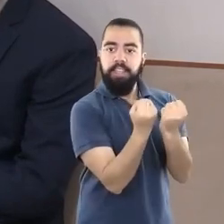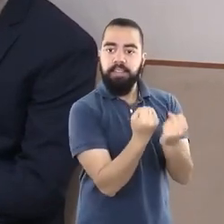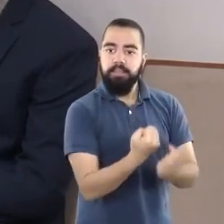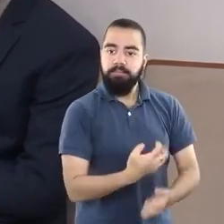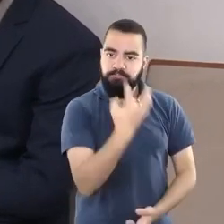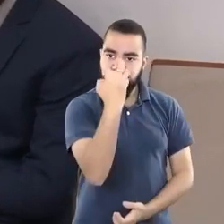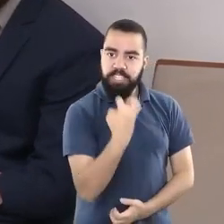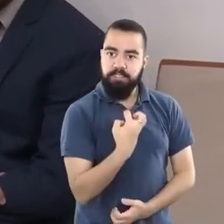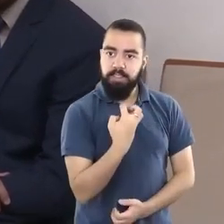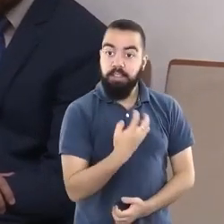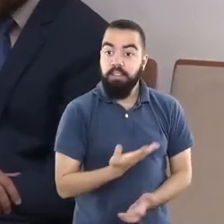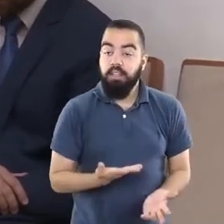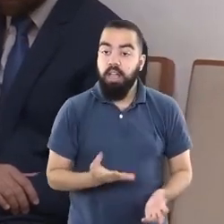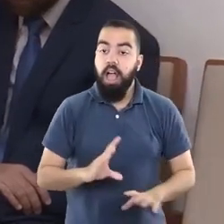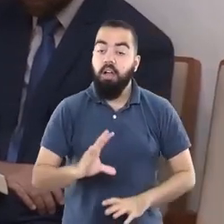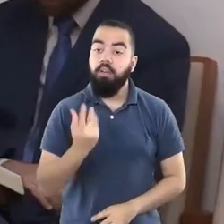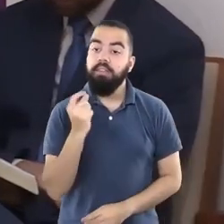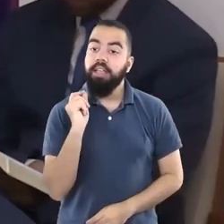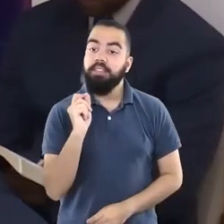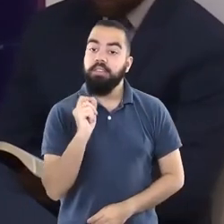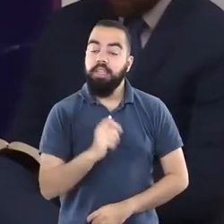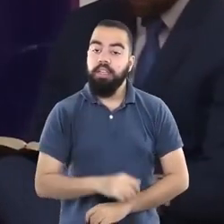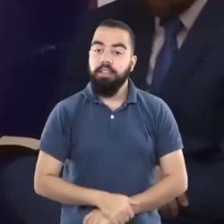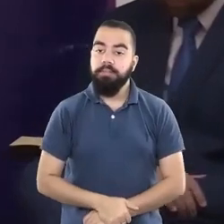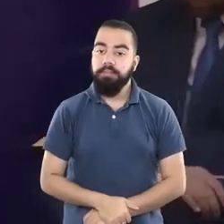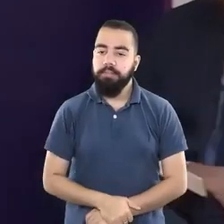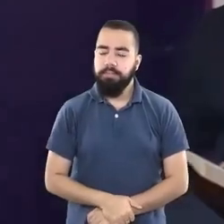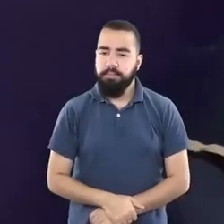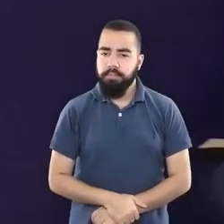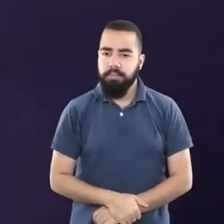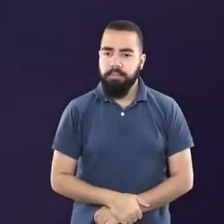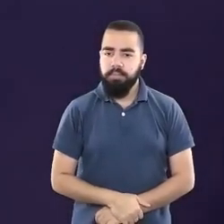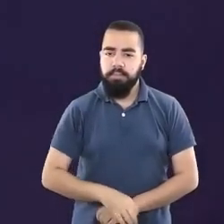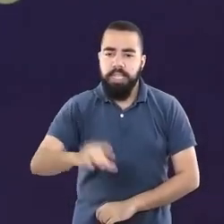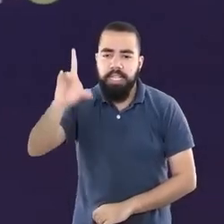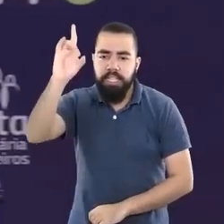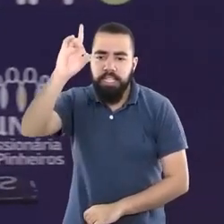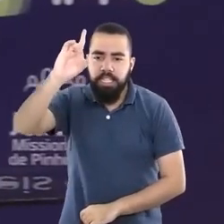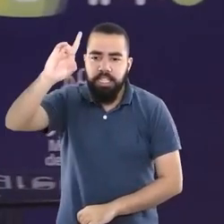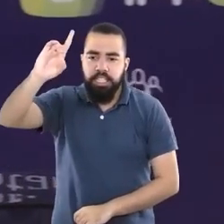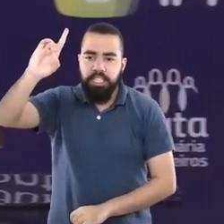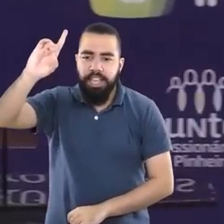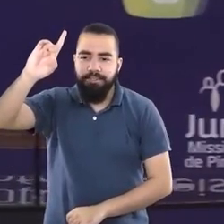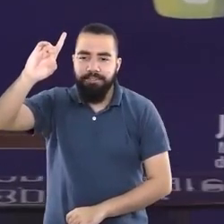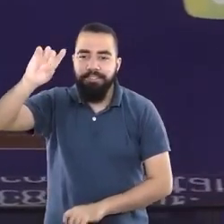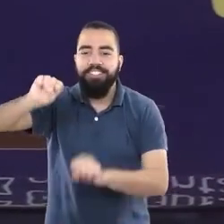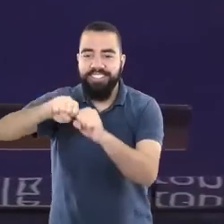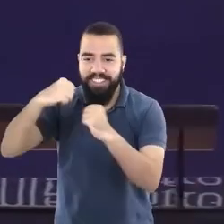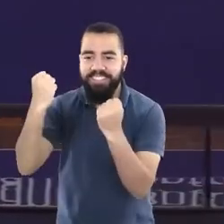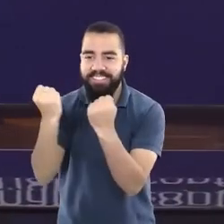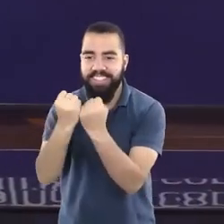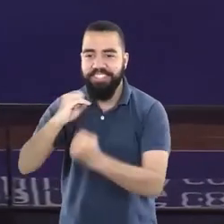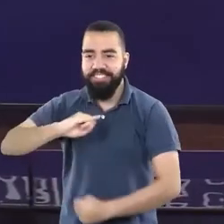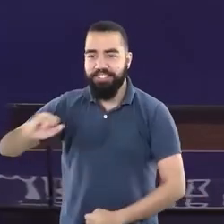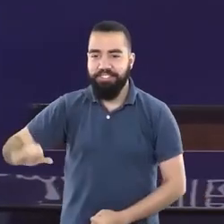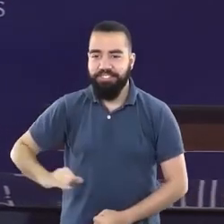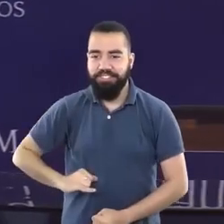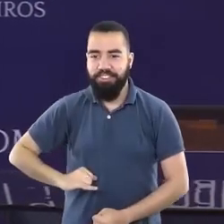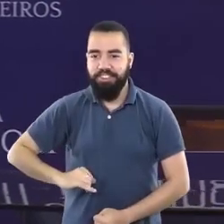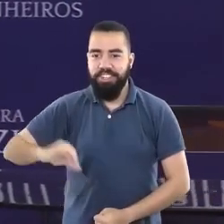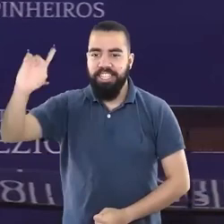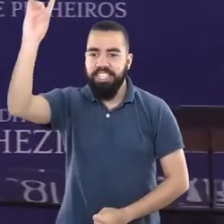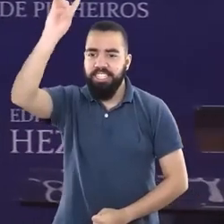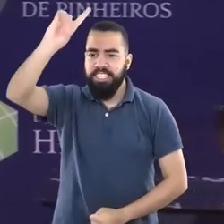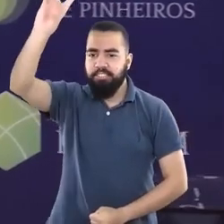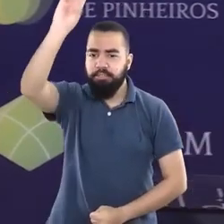E aí o que acontece? Deus vai lá para os acusadores de Jó e disse para eles assim: olha, vocês